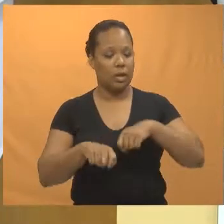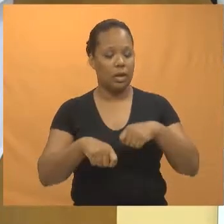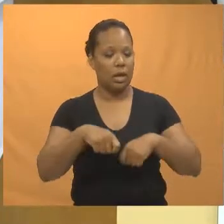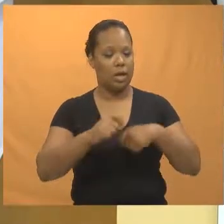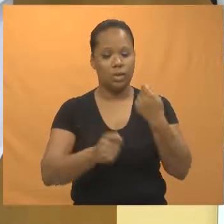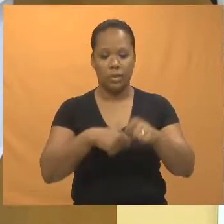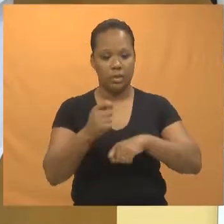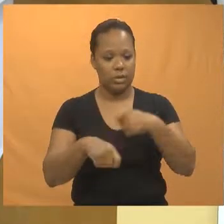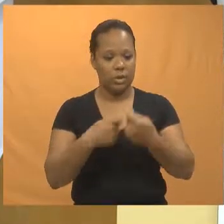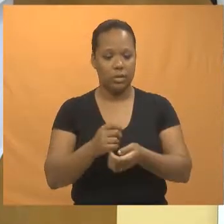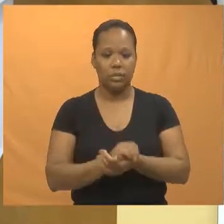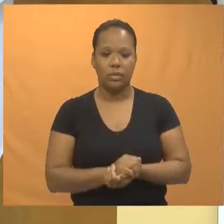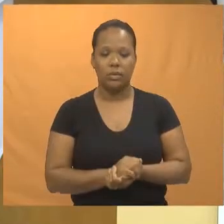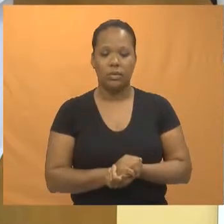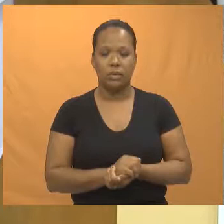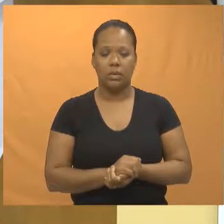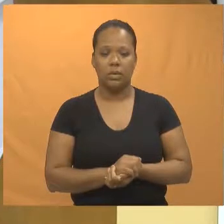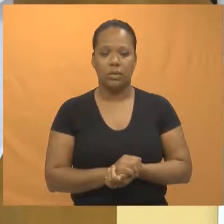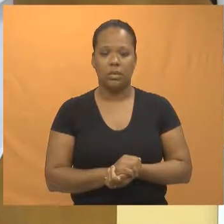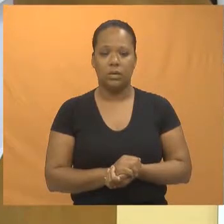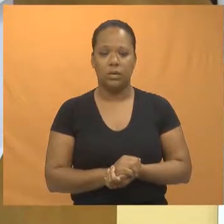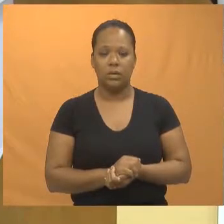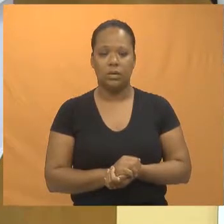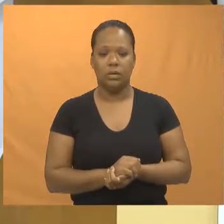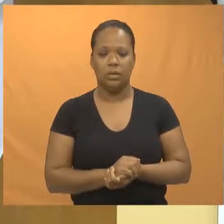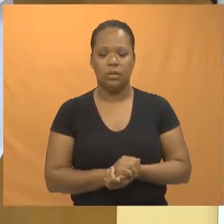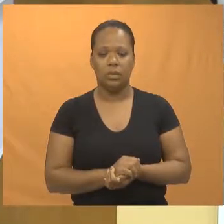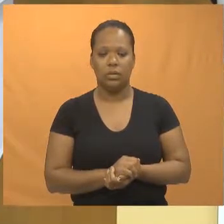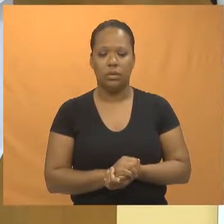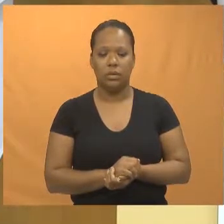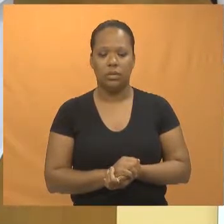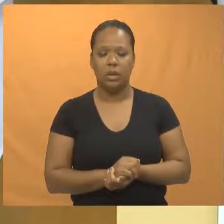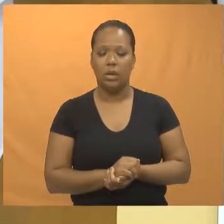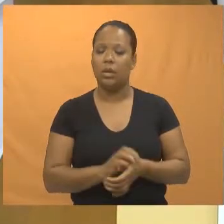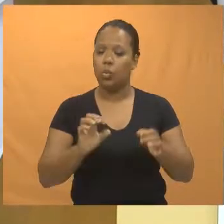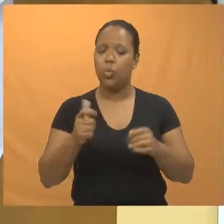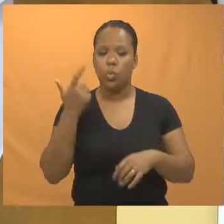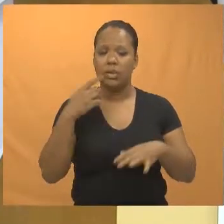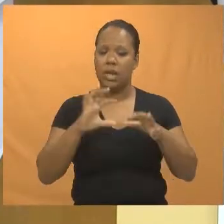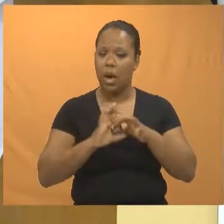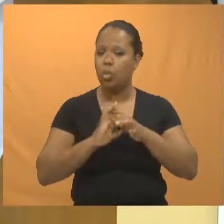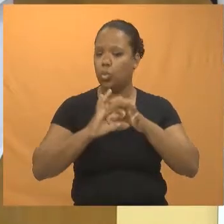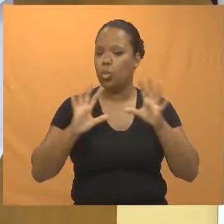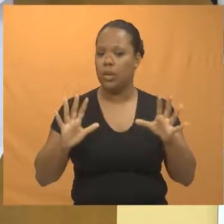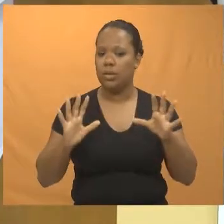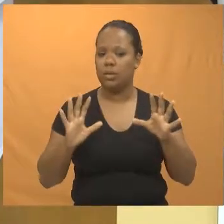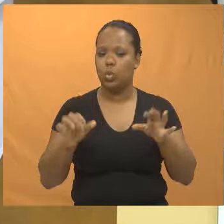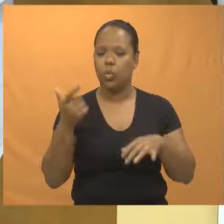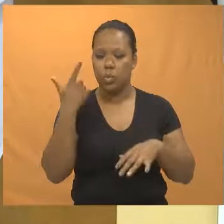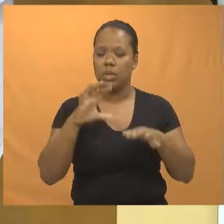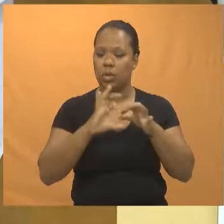administrativo destinado a licenciar, ou seja, obter autorização para atividades